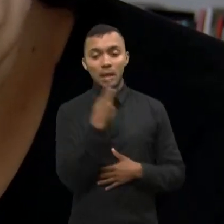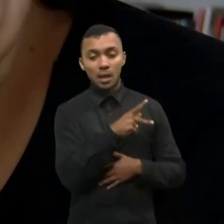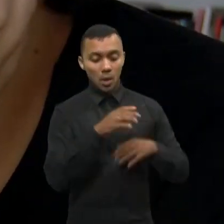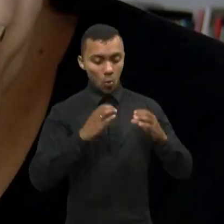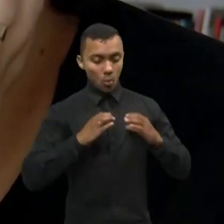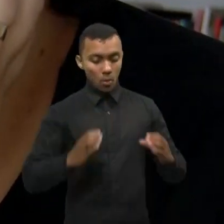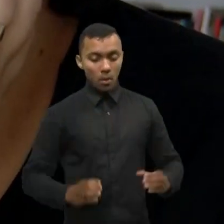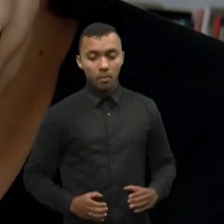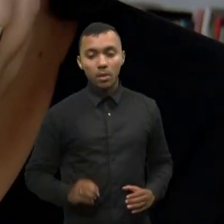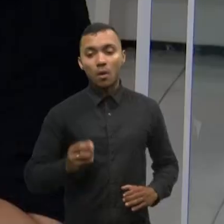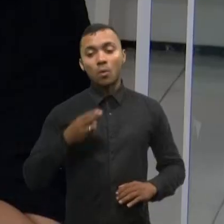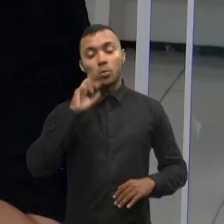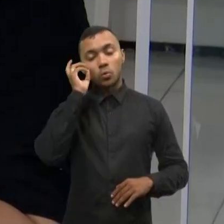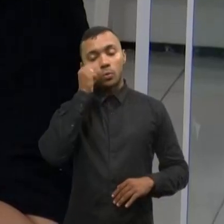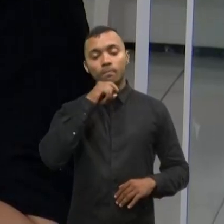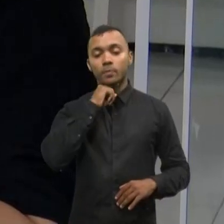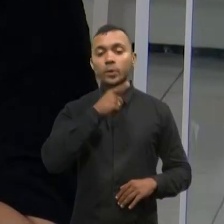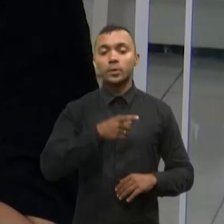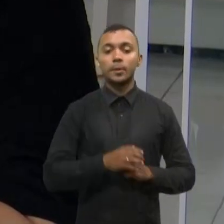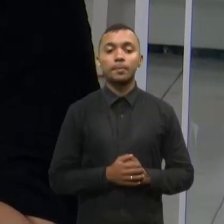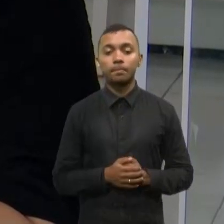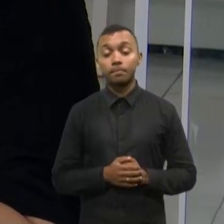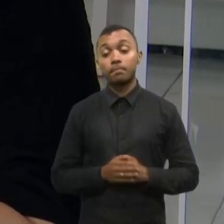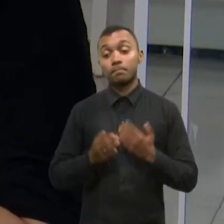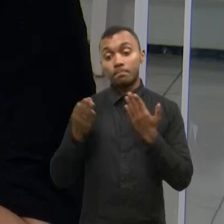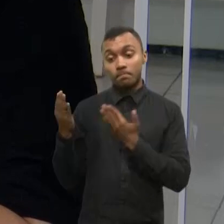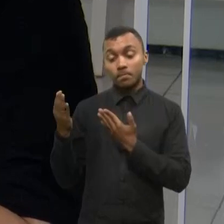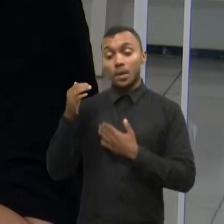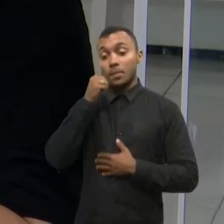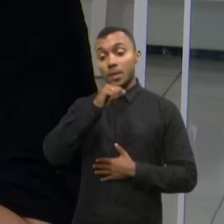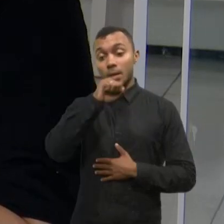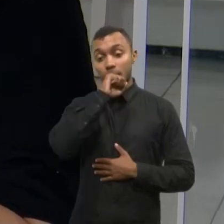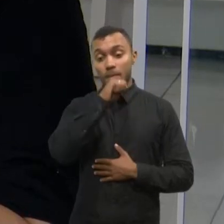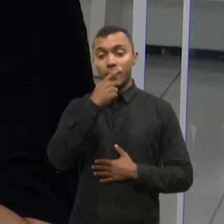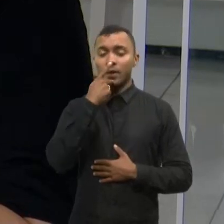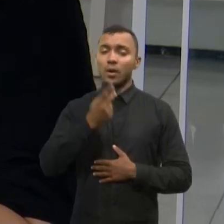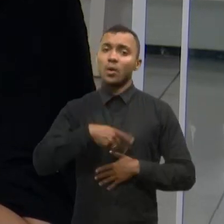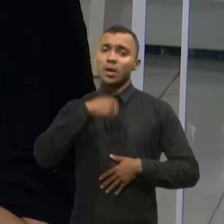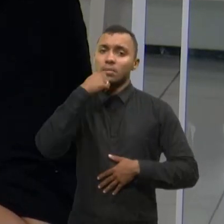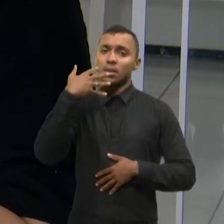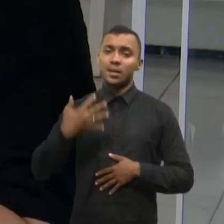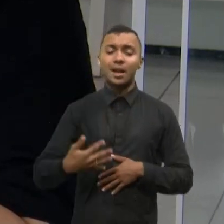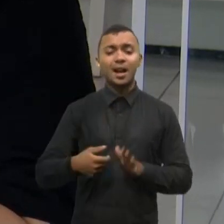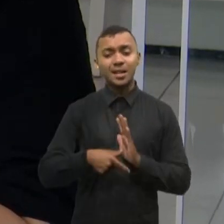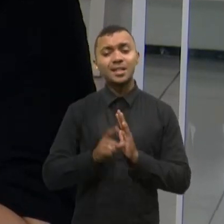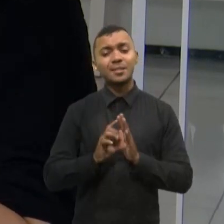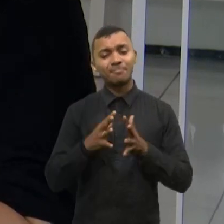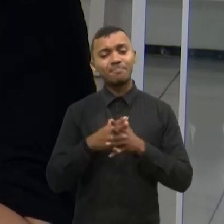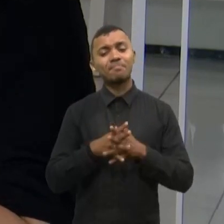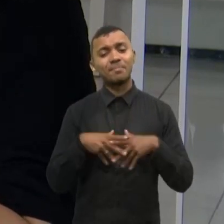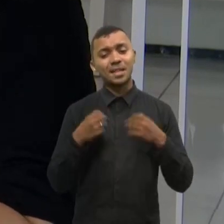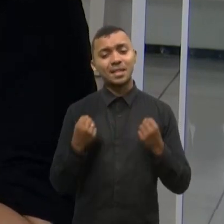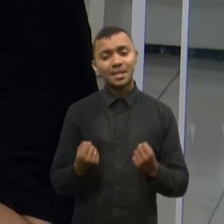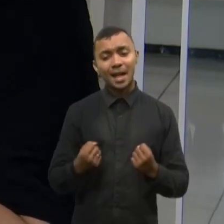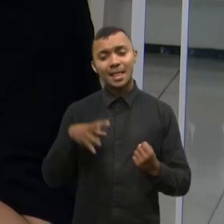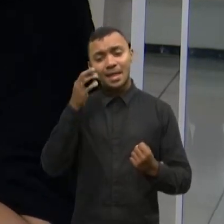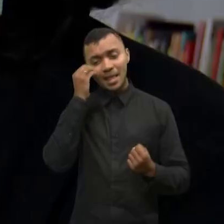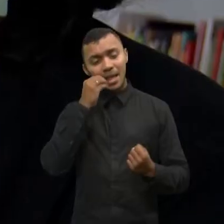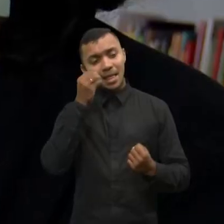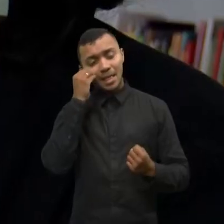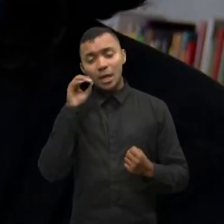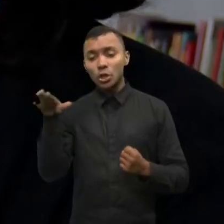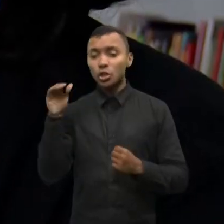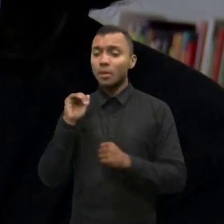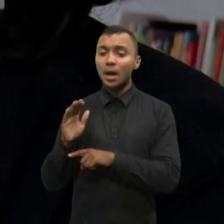e distúrbios do sono. A mãe Andra explica que foi um processo complexo de aceitação e ajuda interdisciplinar